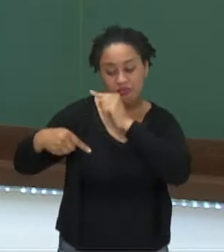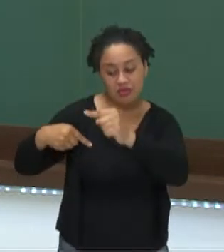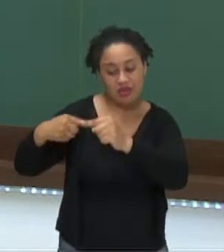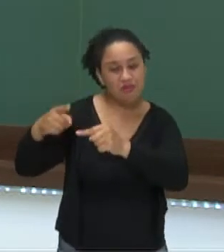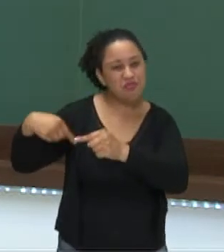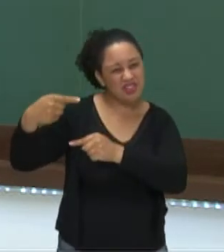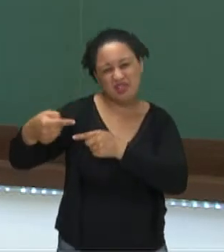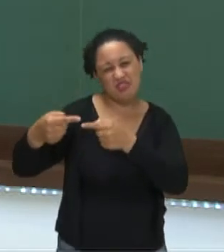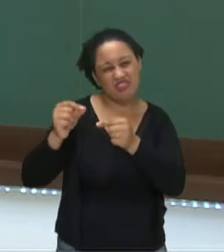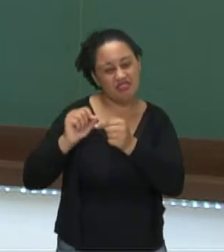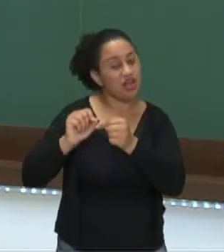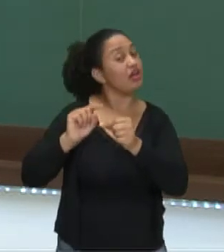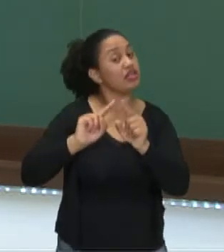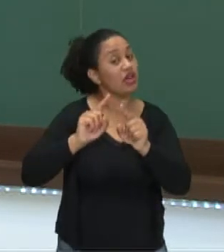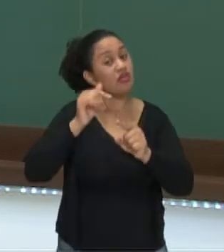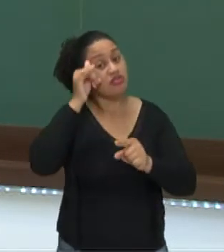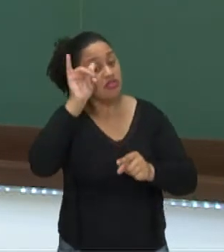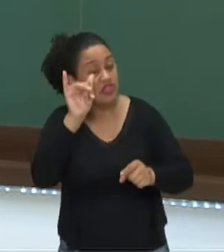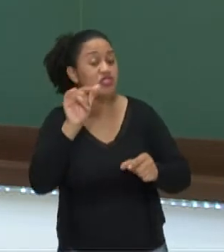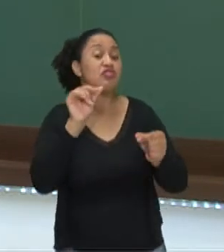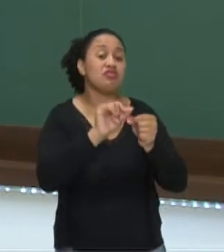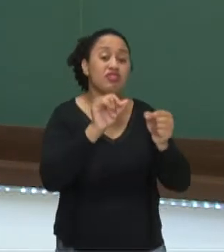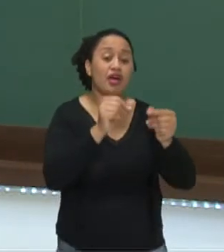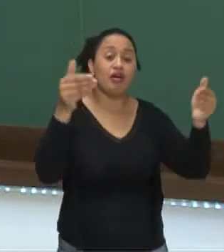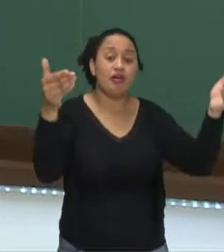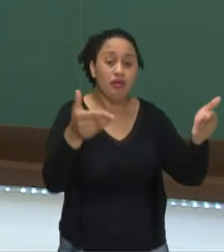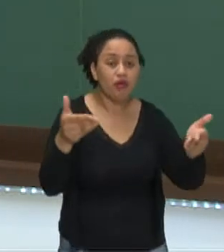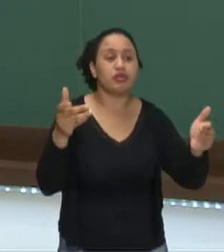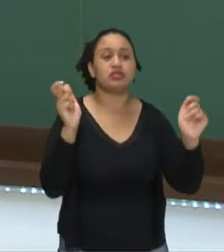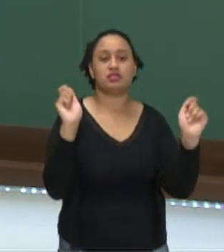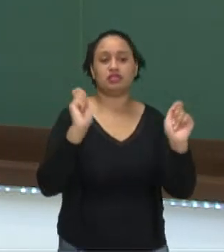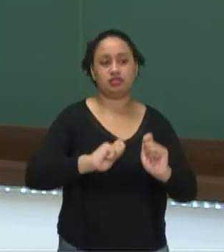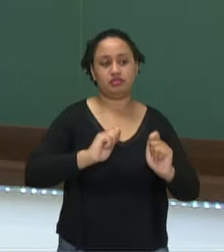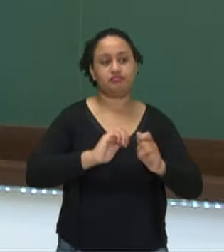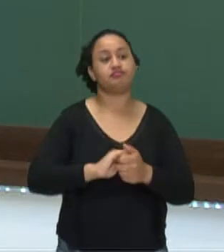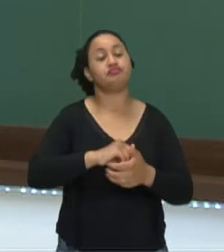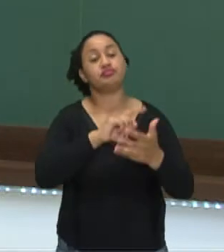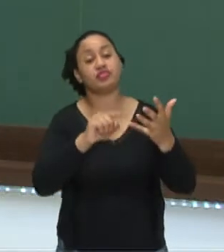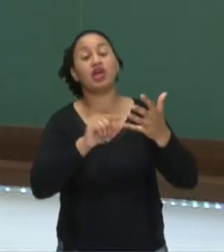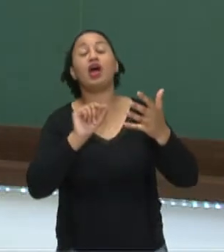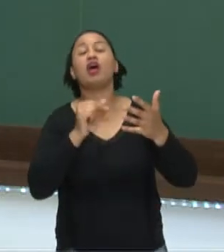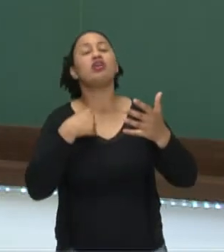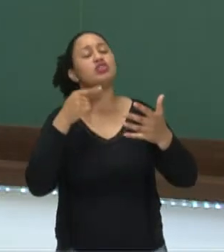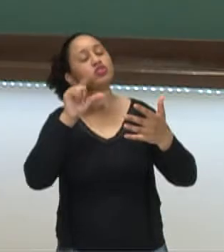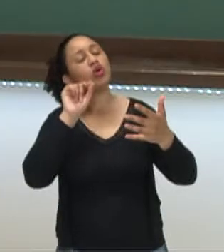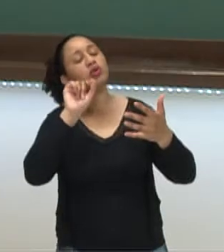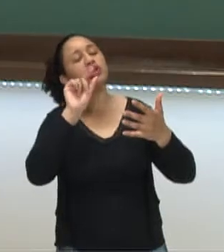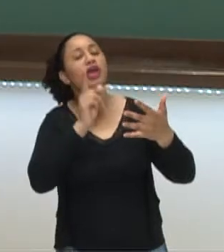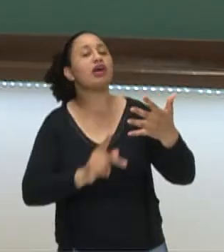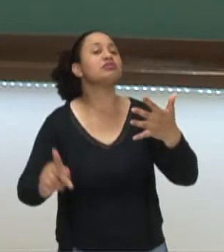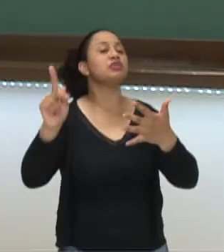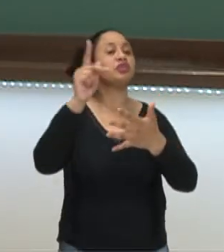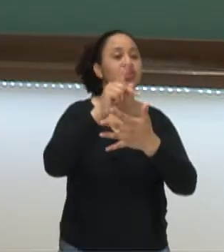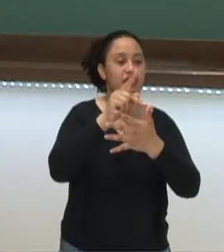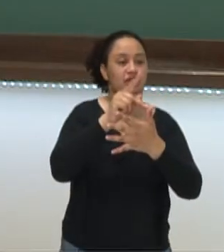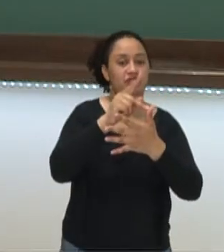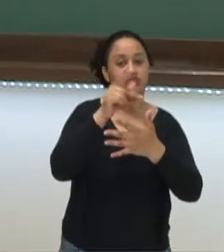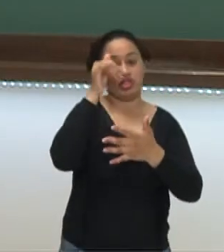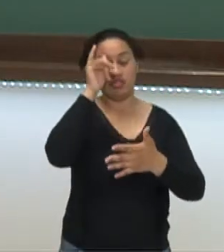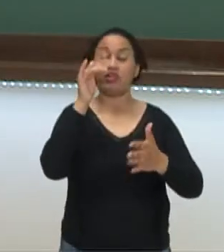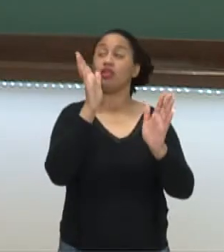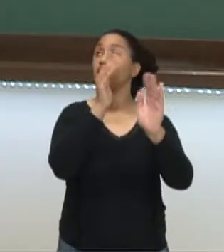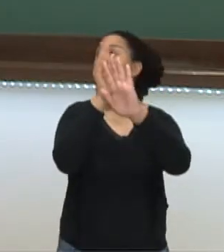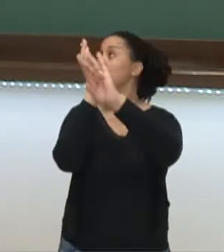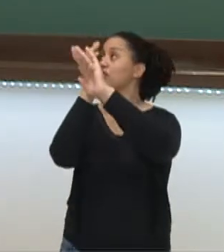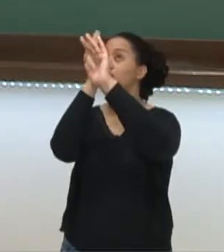para depois o que você pode fazer hoje. Faça. Estabeleça prioridades e evite distrações. É prioridade